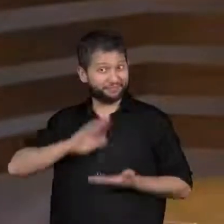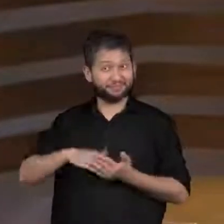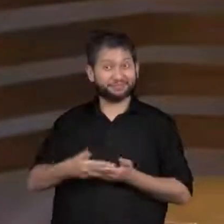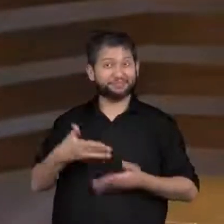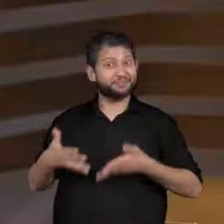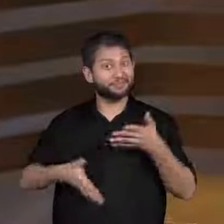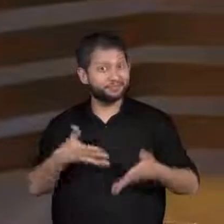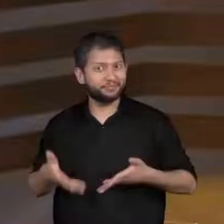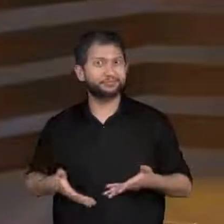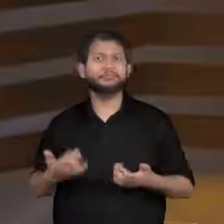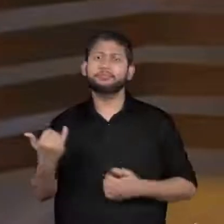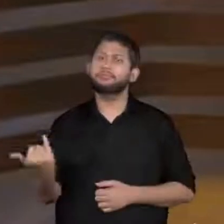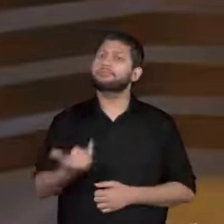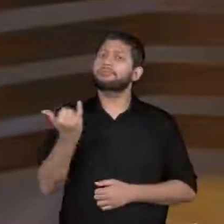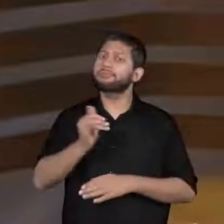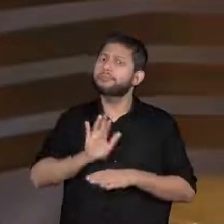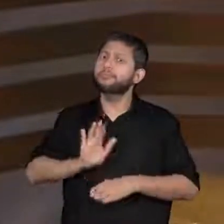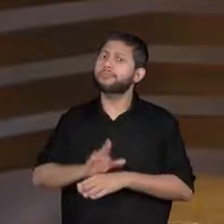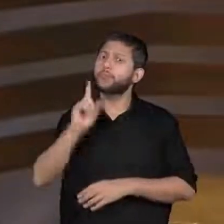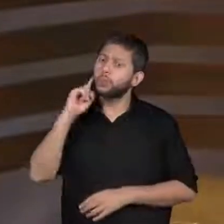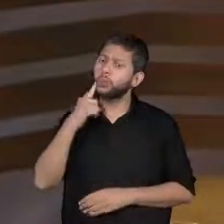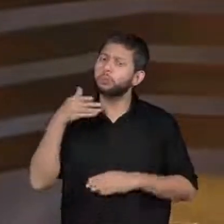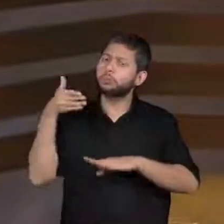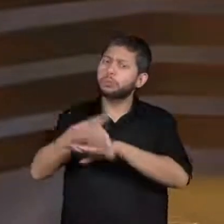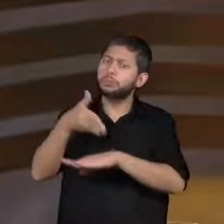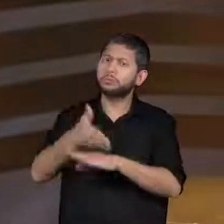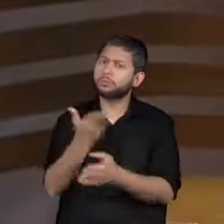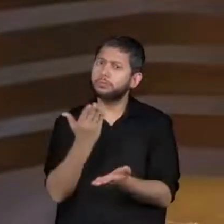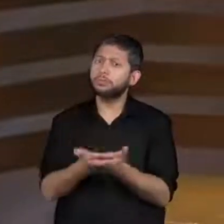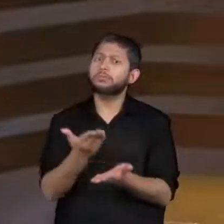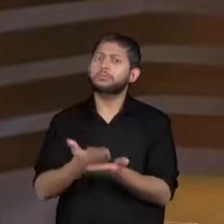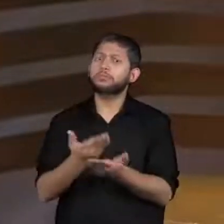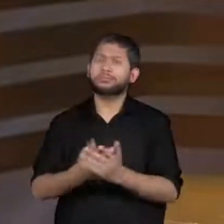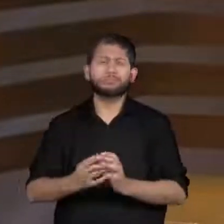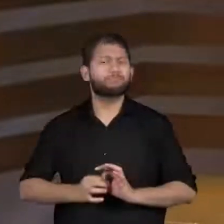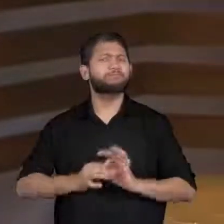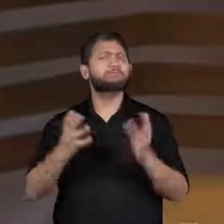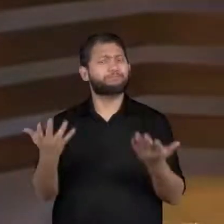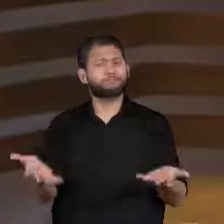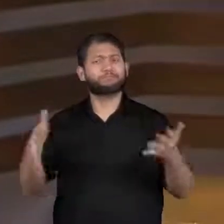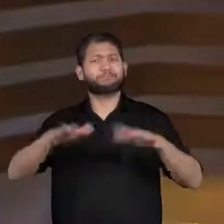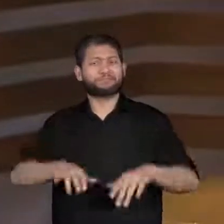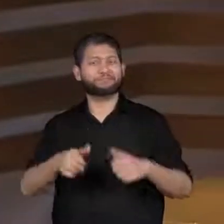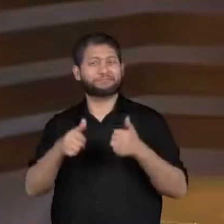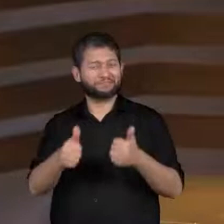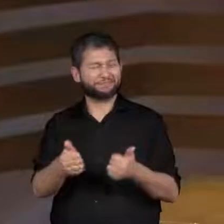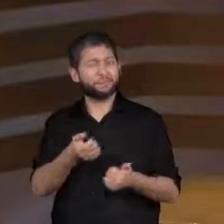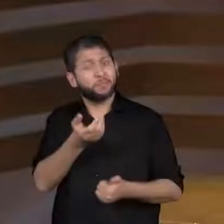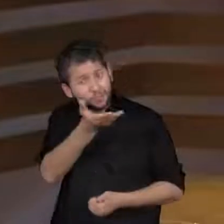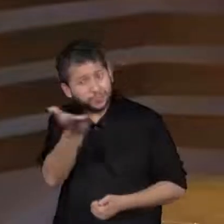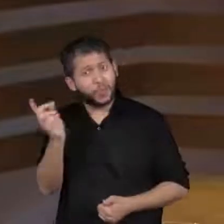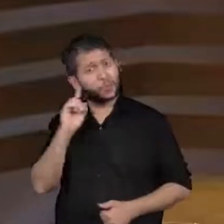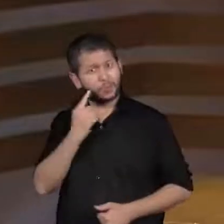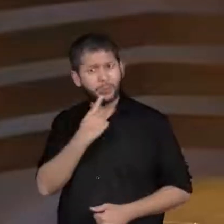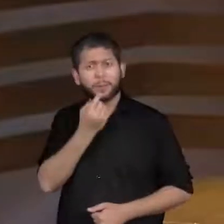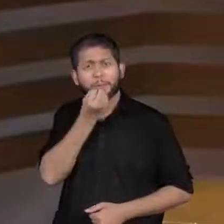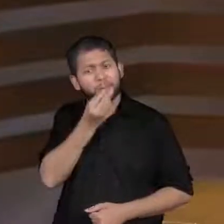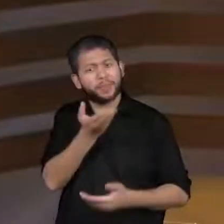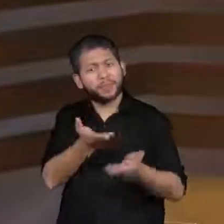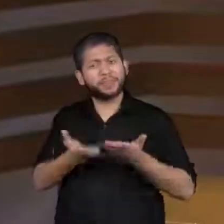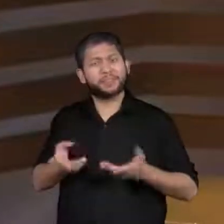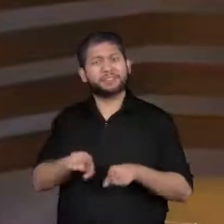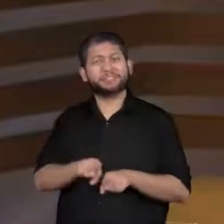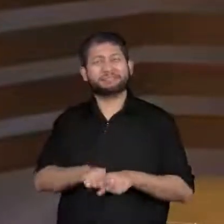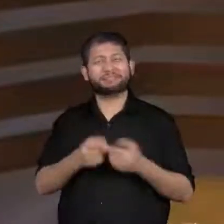bem-vindo também você e toda a comunidade surda que nos acompanha. Sejam todos muito